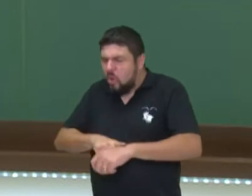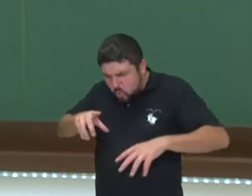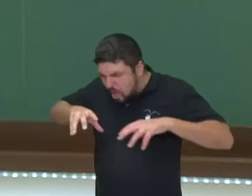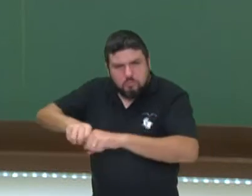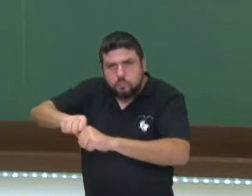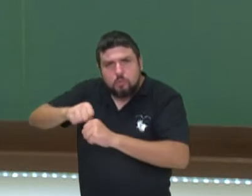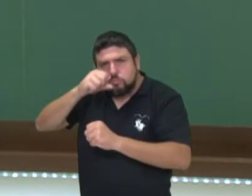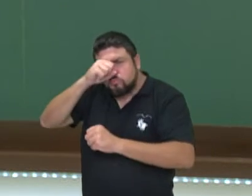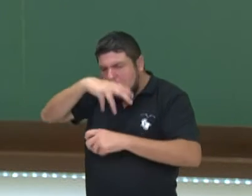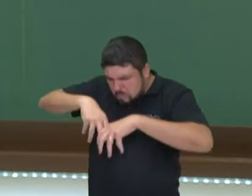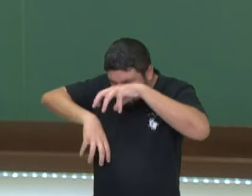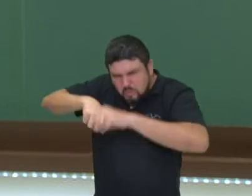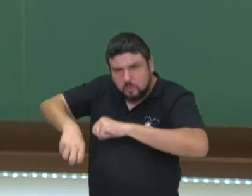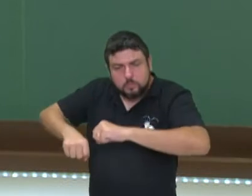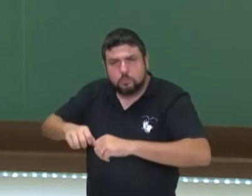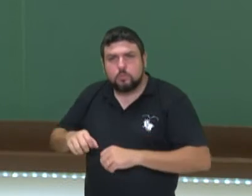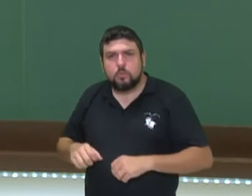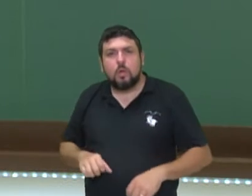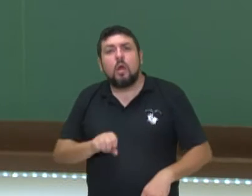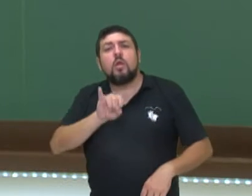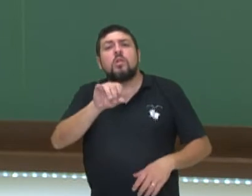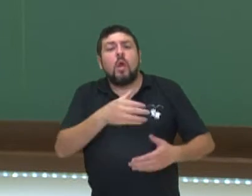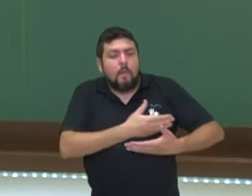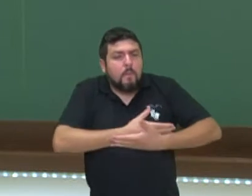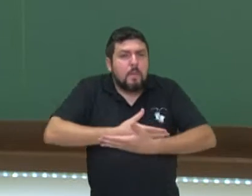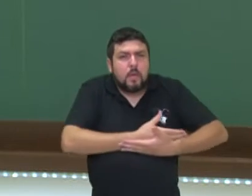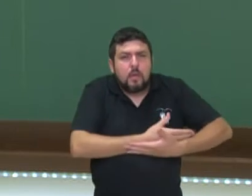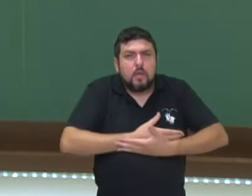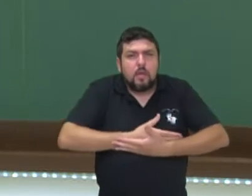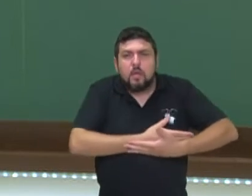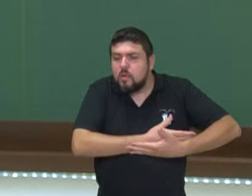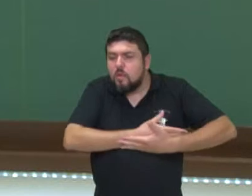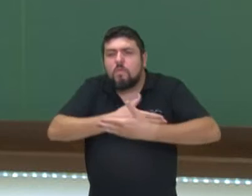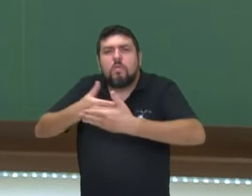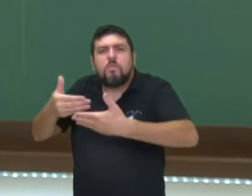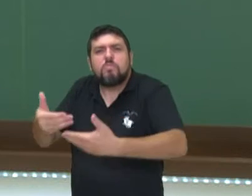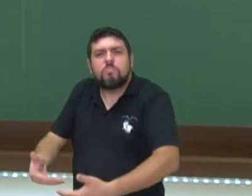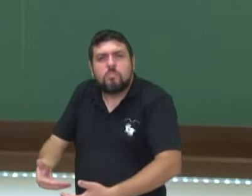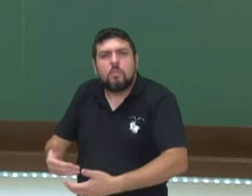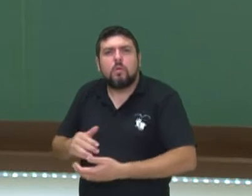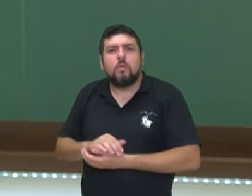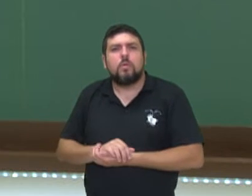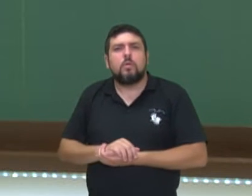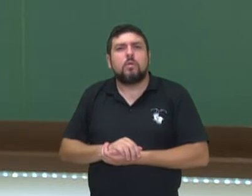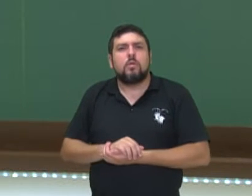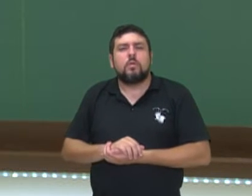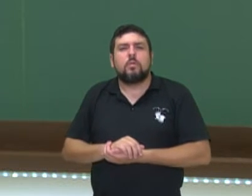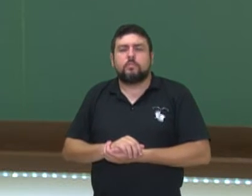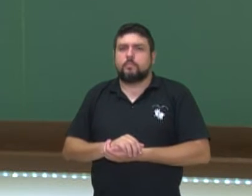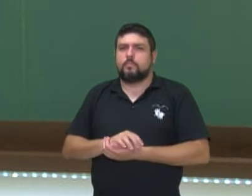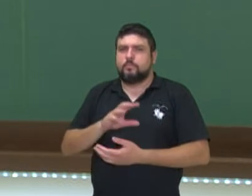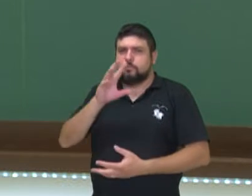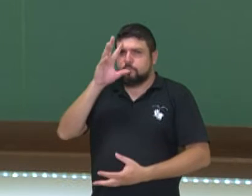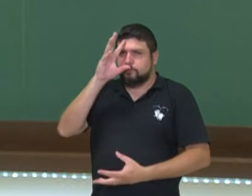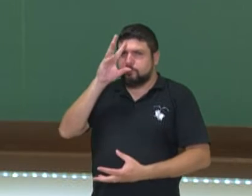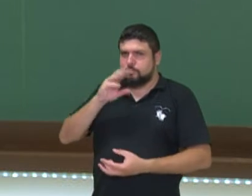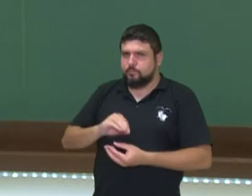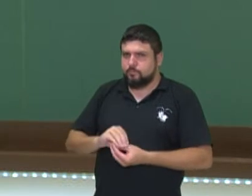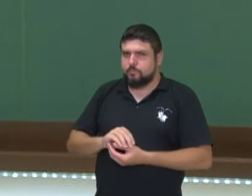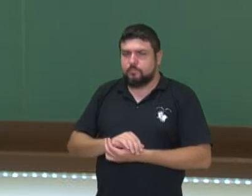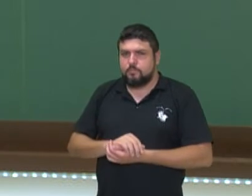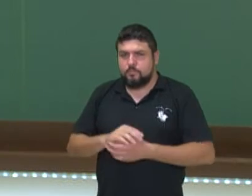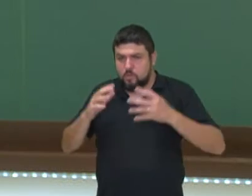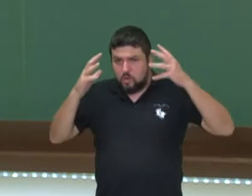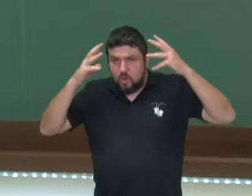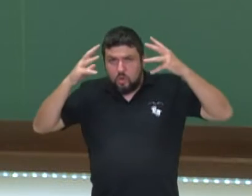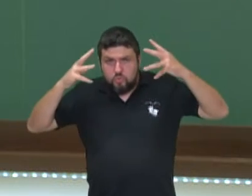pedaço de carne. E se eu coloco um bebezinho, o que vocês acham que vai acontecer? Né? Não preciso nem dizer. Por quê? O leão